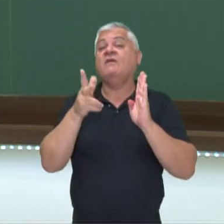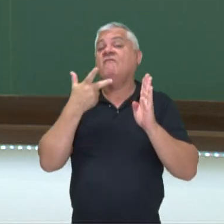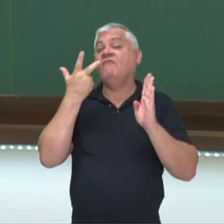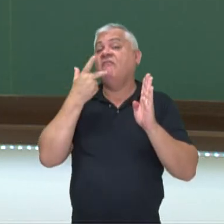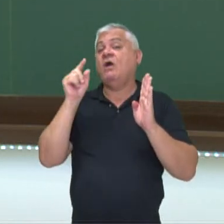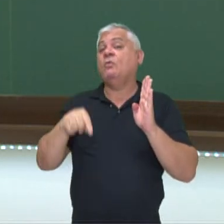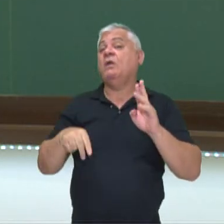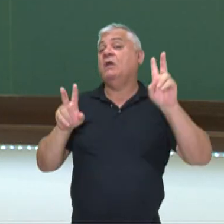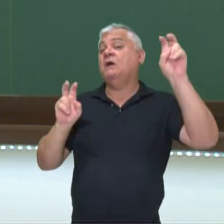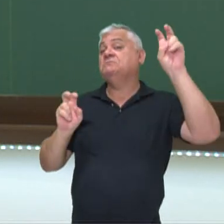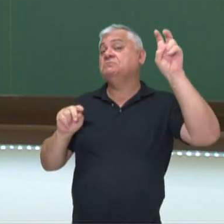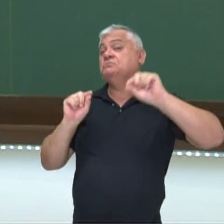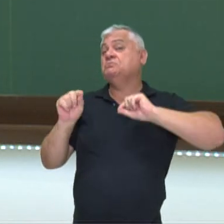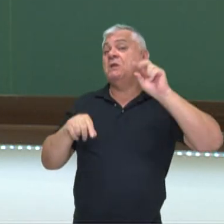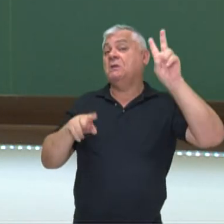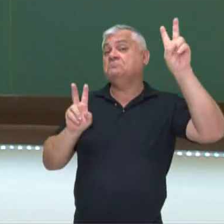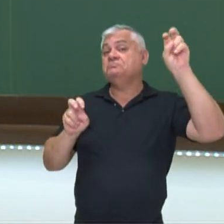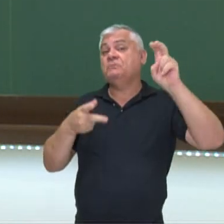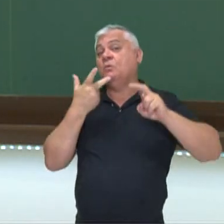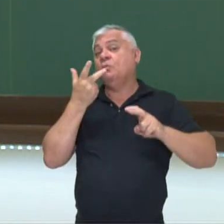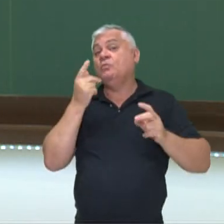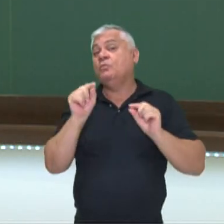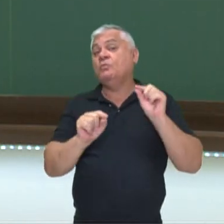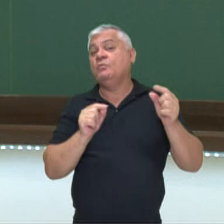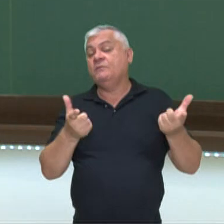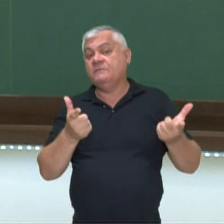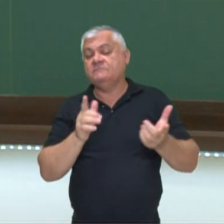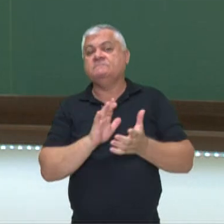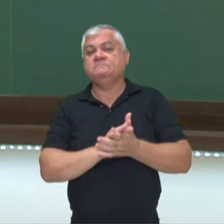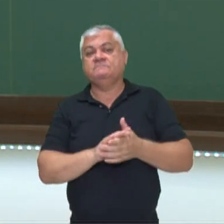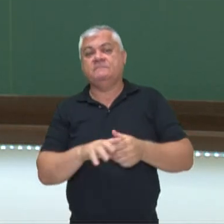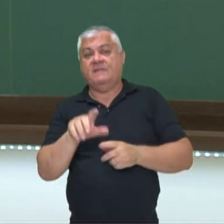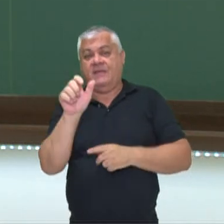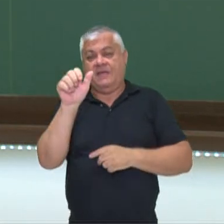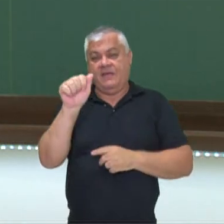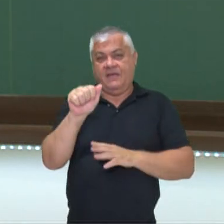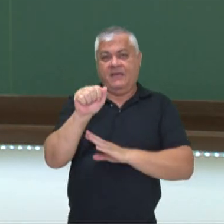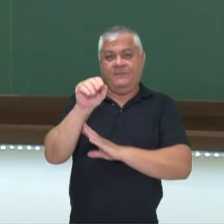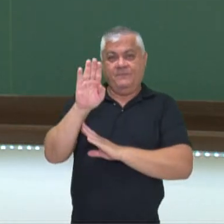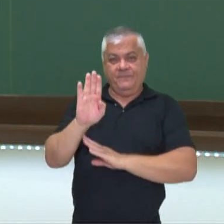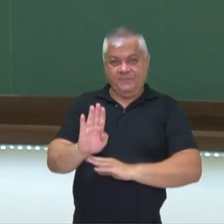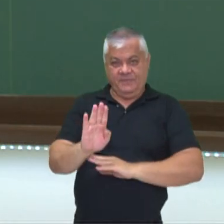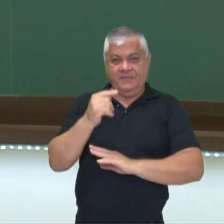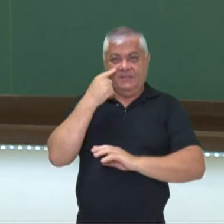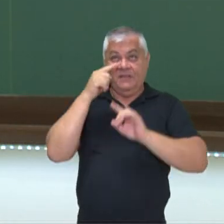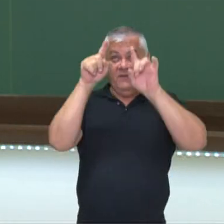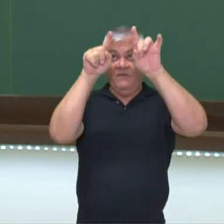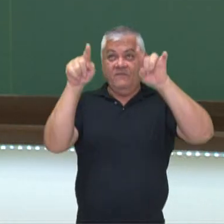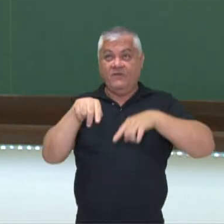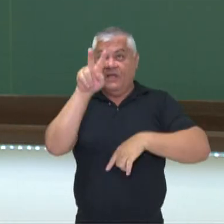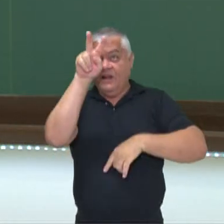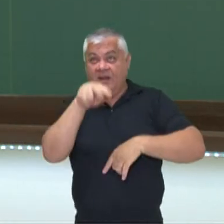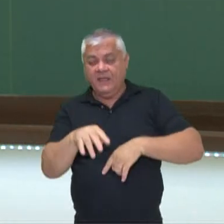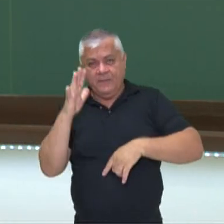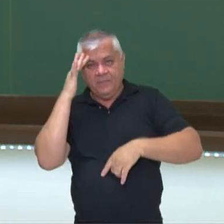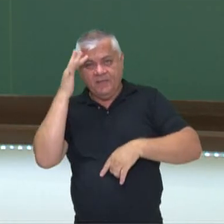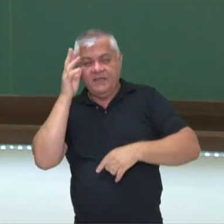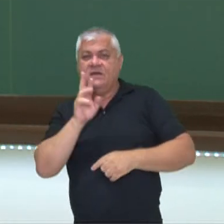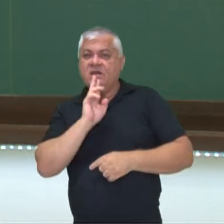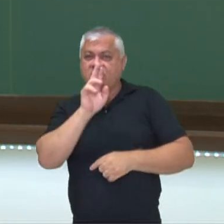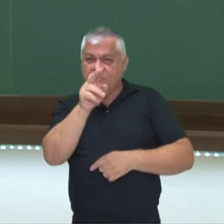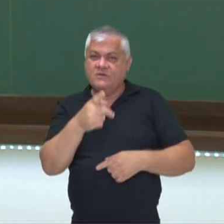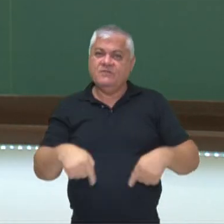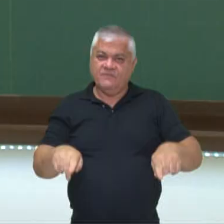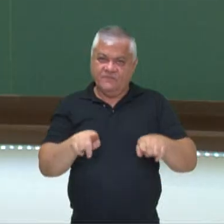que é o assunto aí que eles estão falando? Aqui tem o fragmento que eu coloquei para vocês. Então, pensem um pouquinho, respondam e